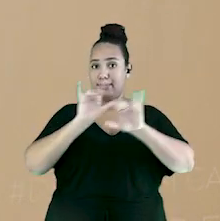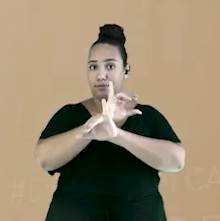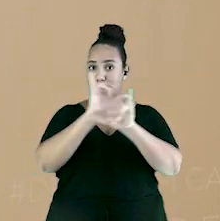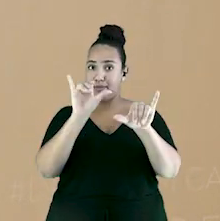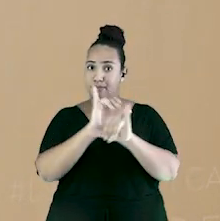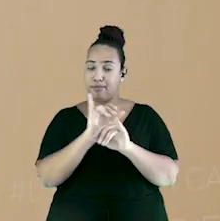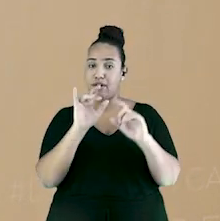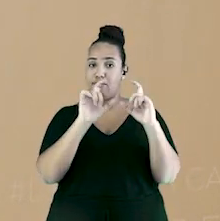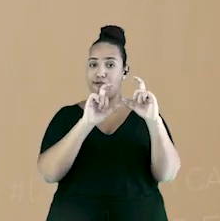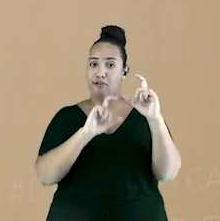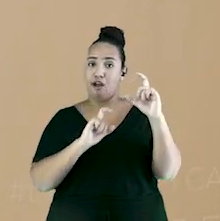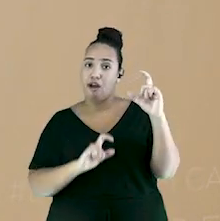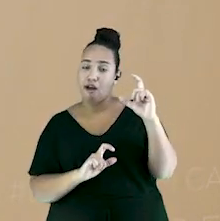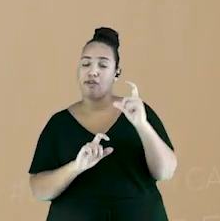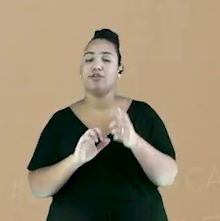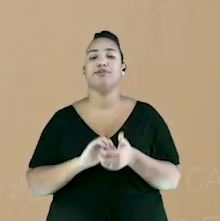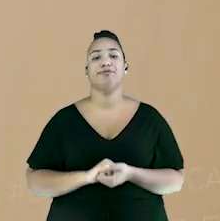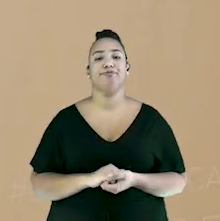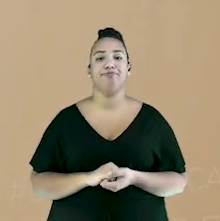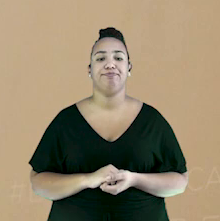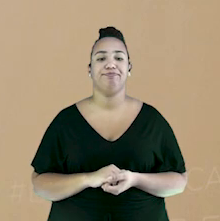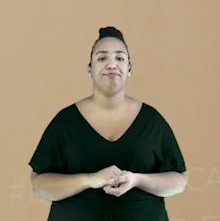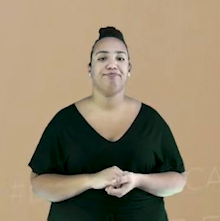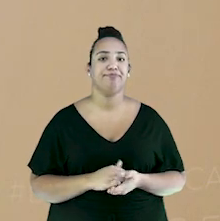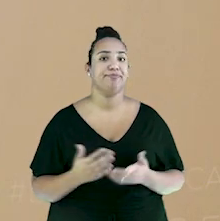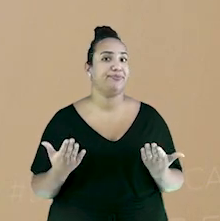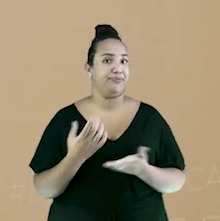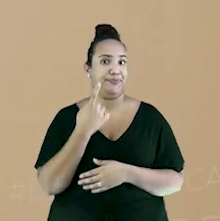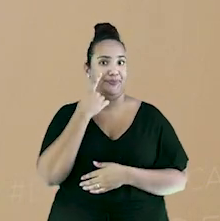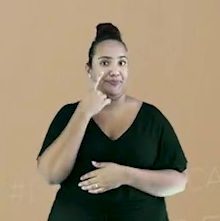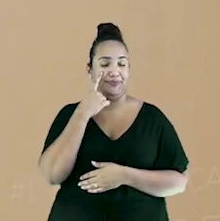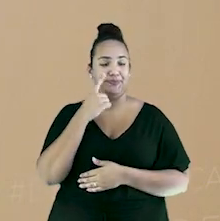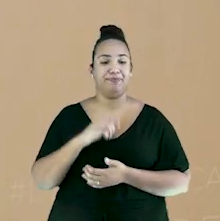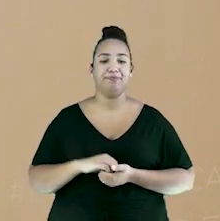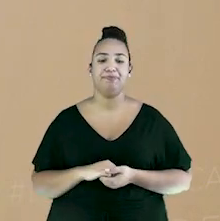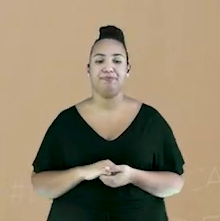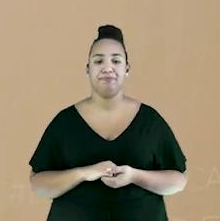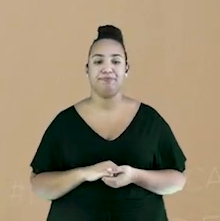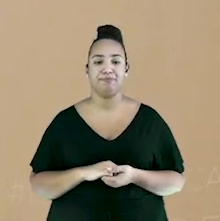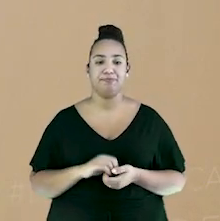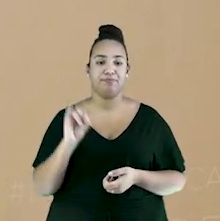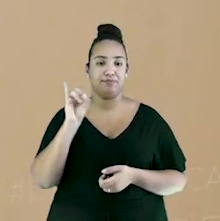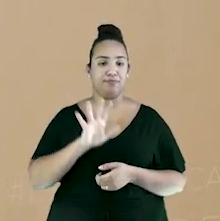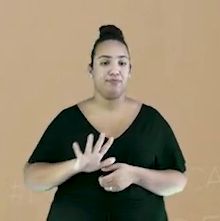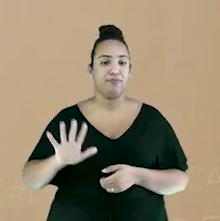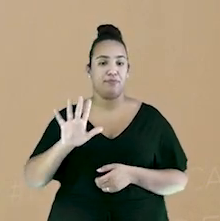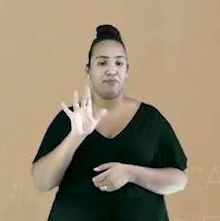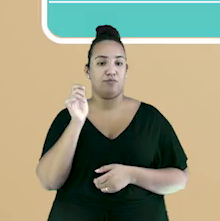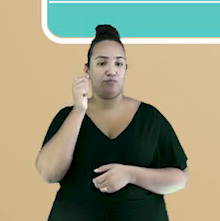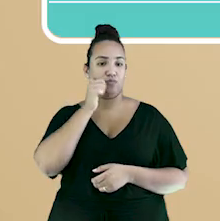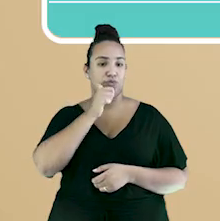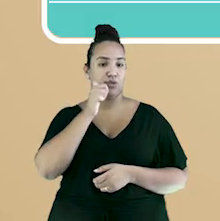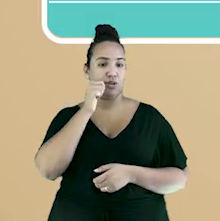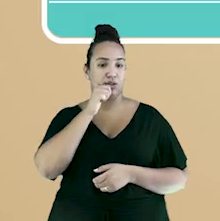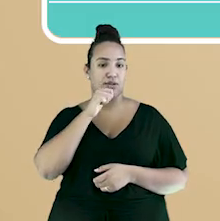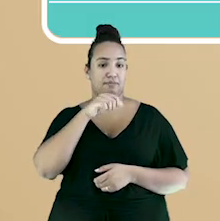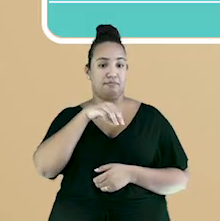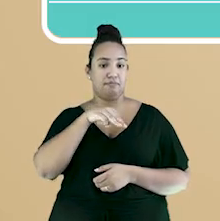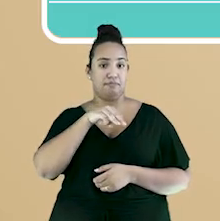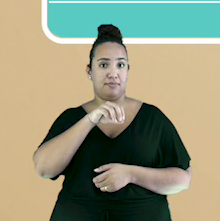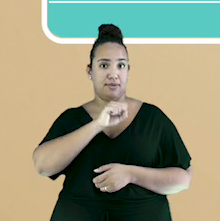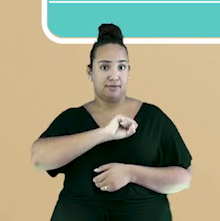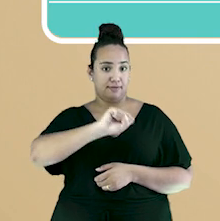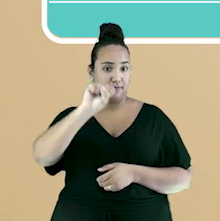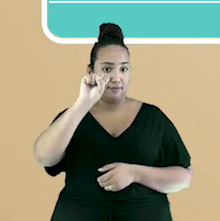nas propagandas publicitárias, nas charges, dentre outros. Observe essa propaganda. Mulher